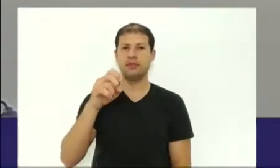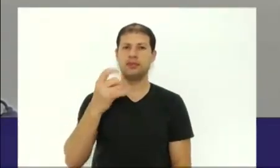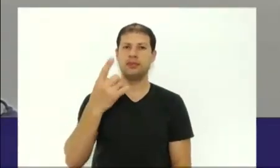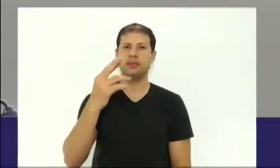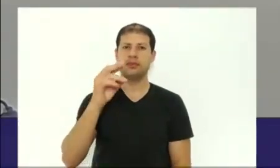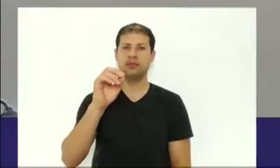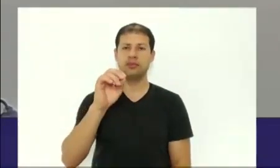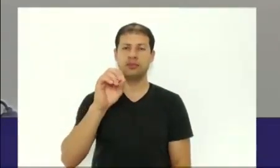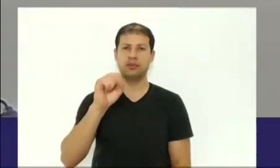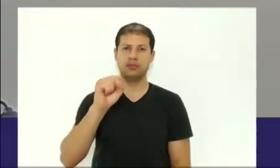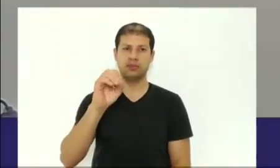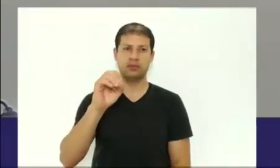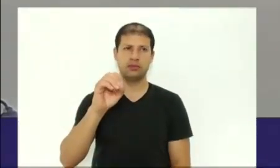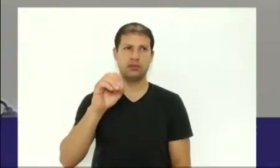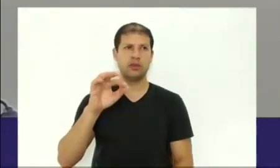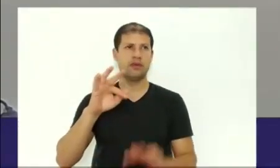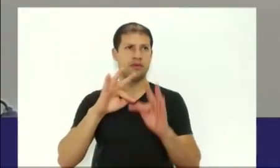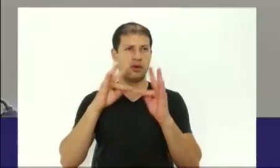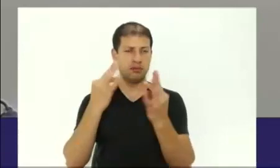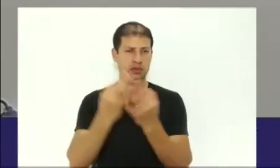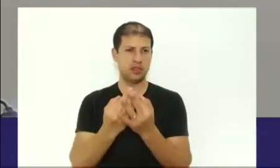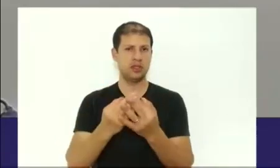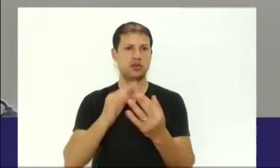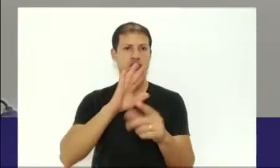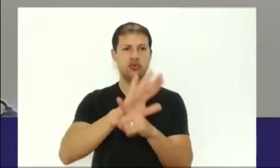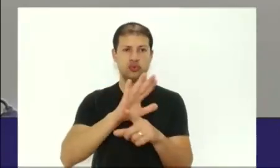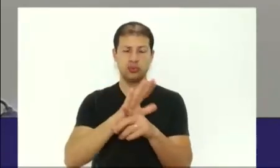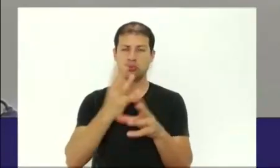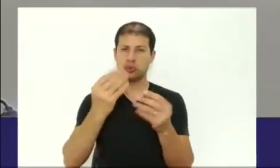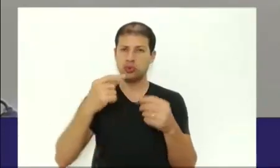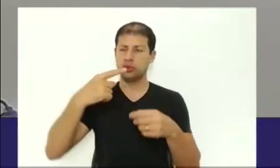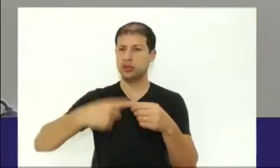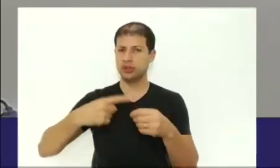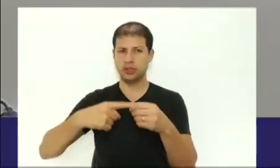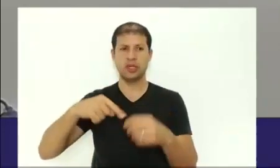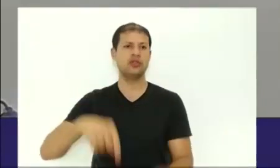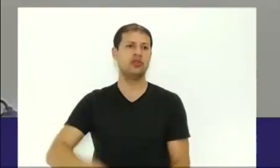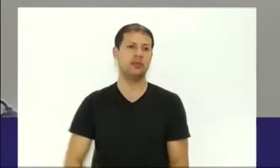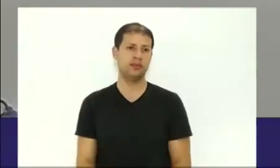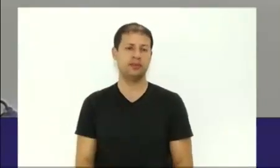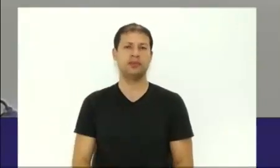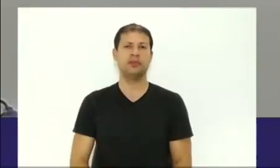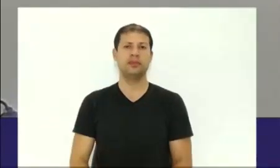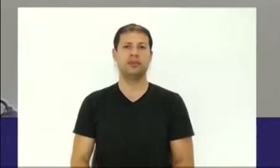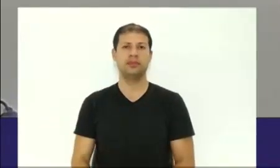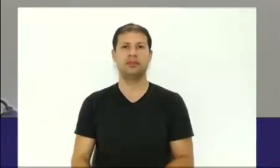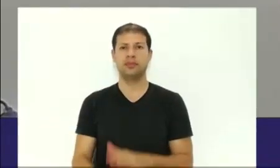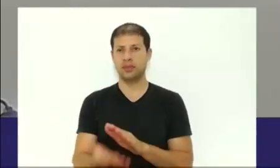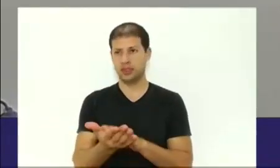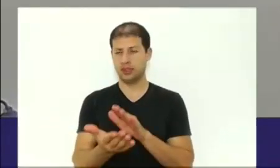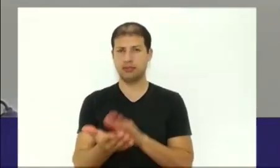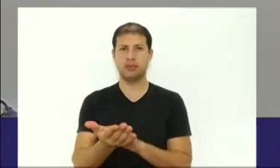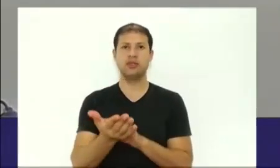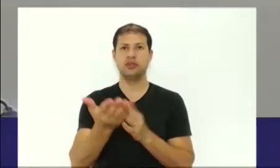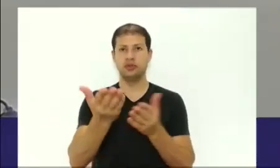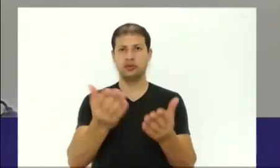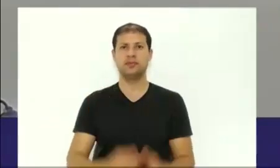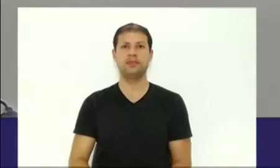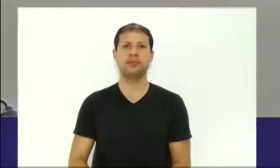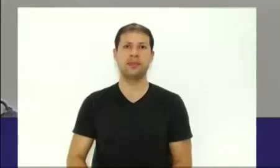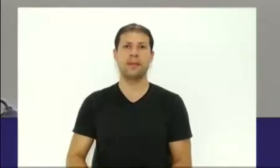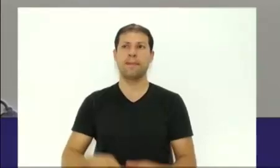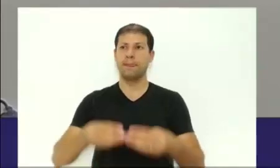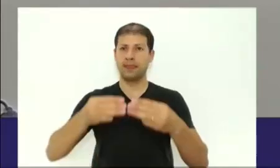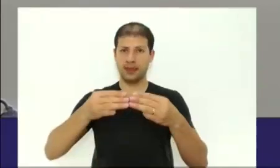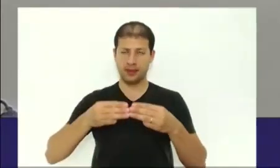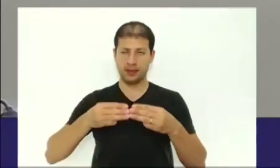família que tanto faz pela nossa cidade. Então, parabéns pela moção